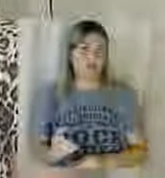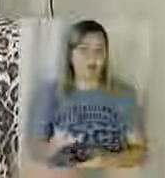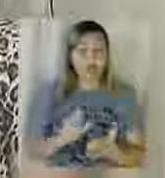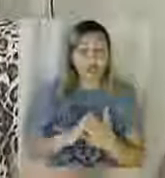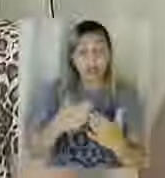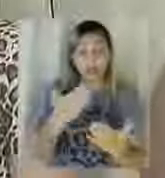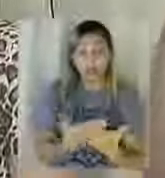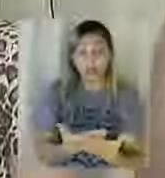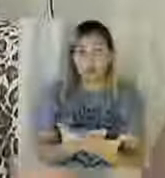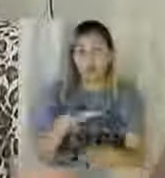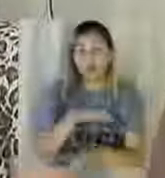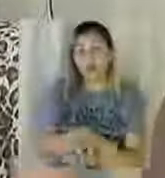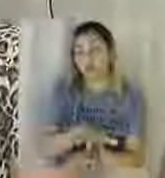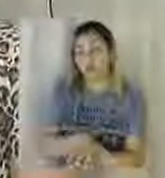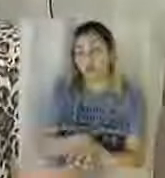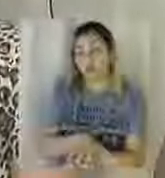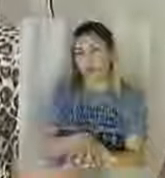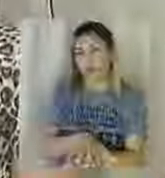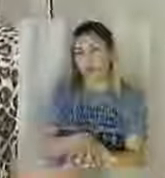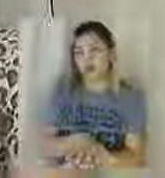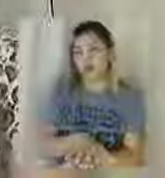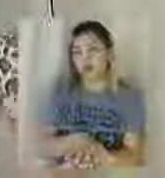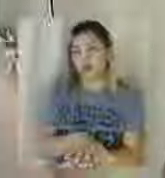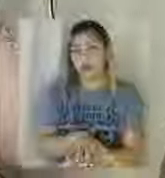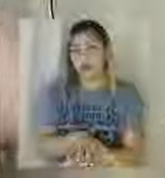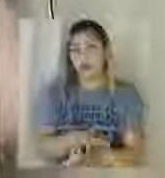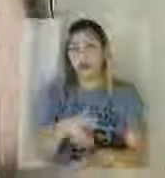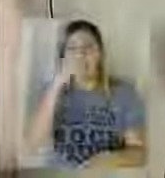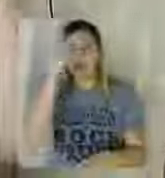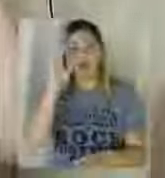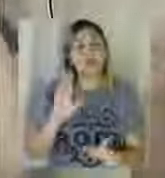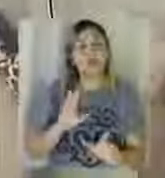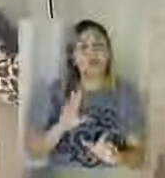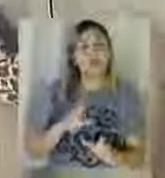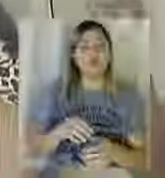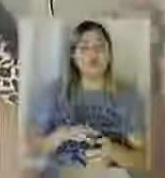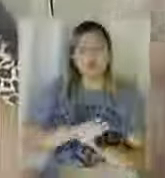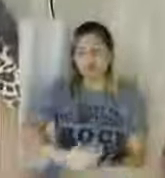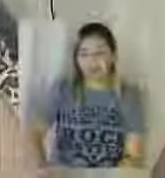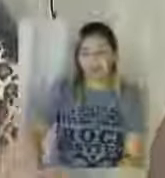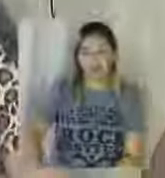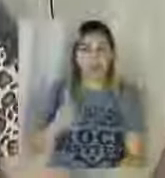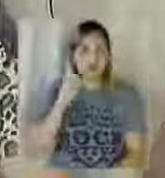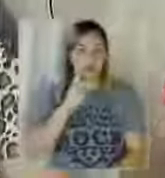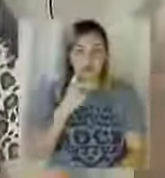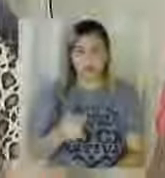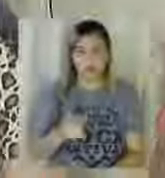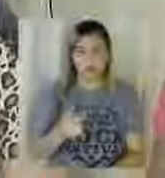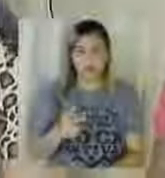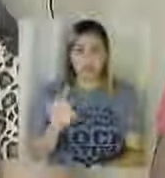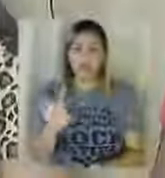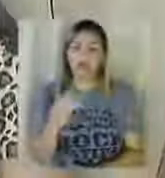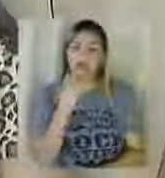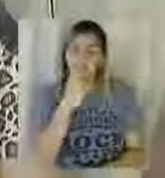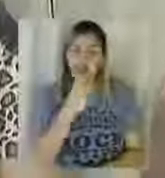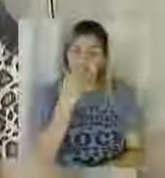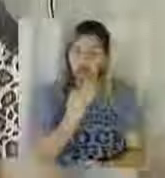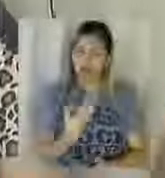escola, a inclusão, as pessoas às vezes rejeitam o surdo e querem oralizar sem usar Libras. Como é que eu vou